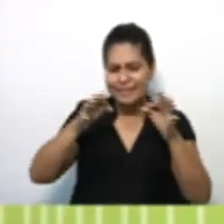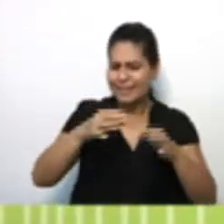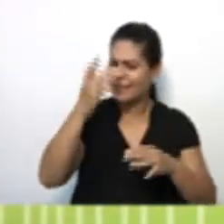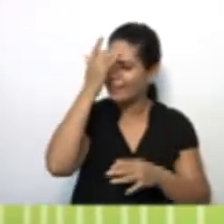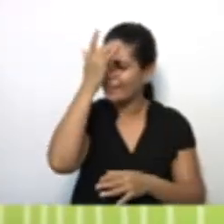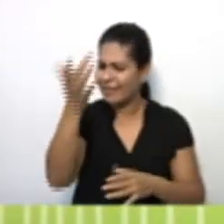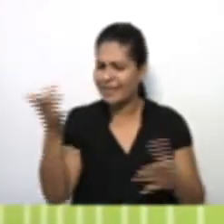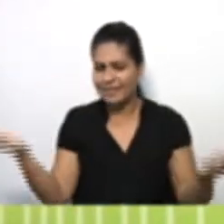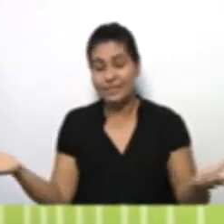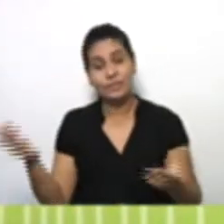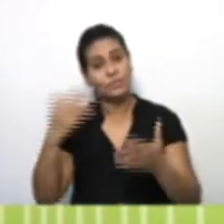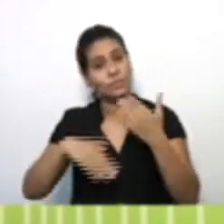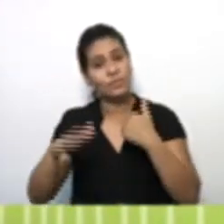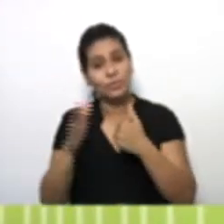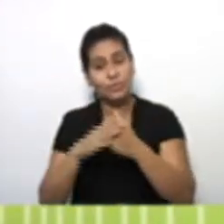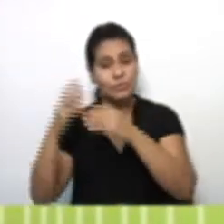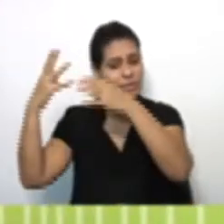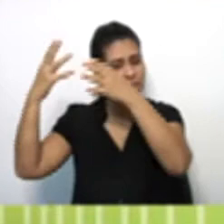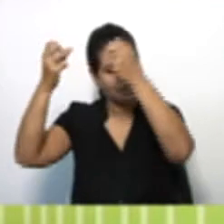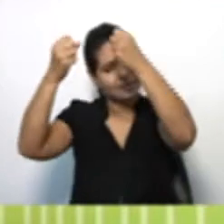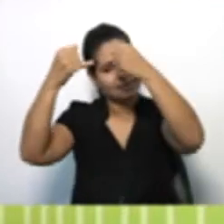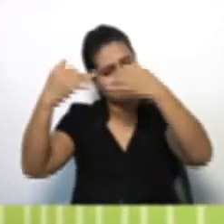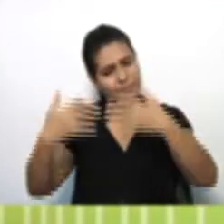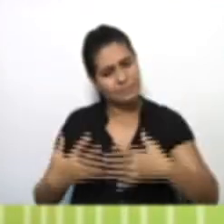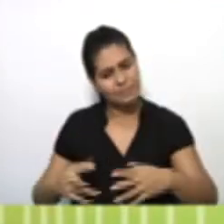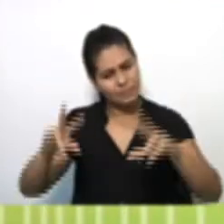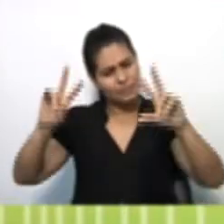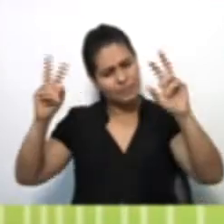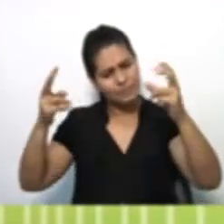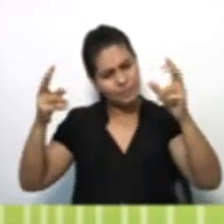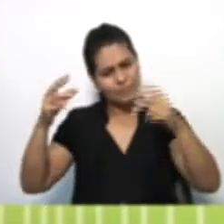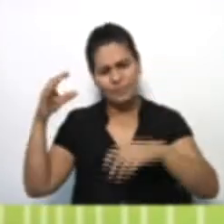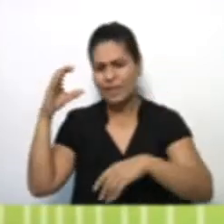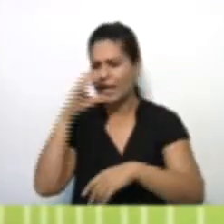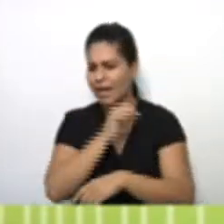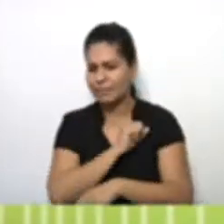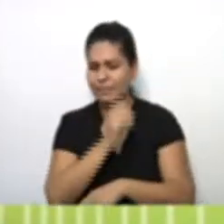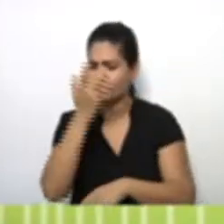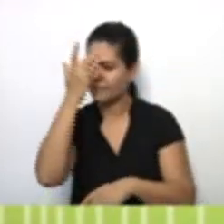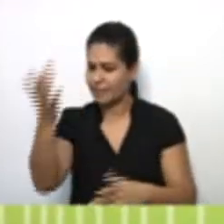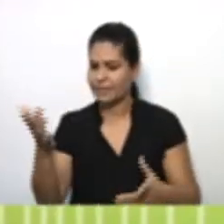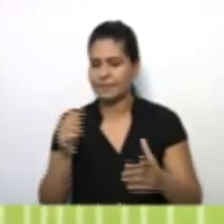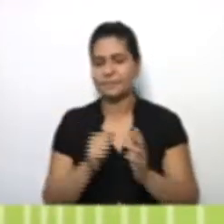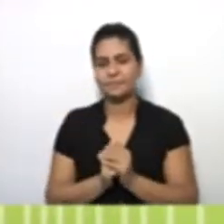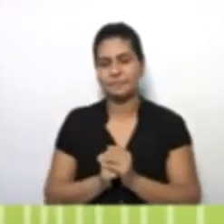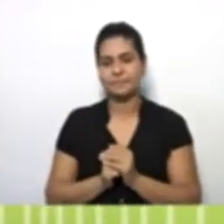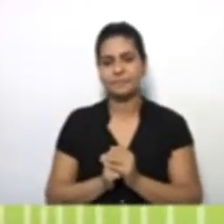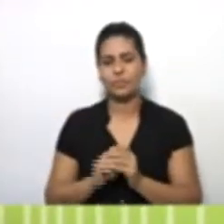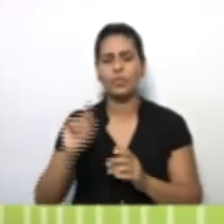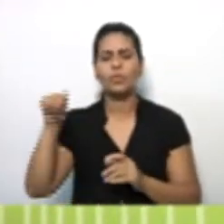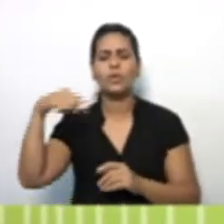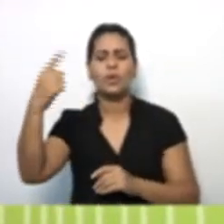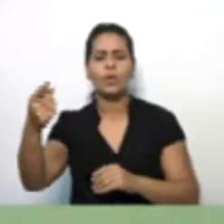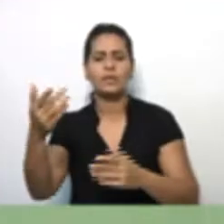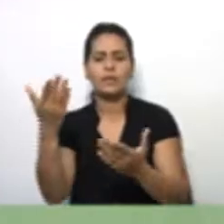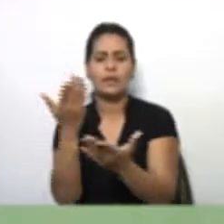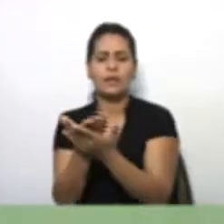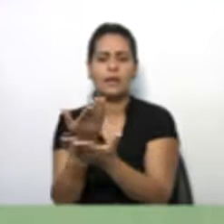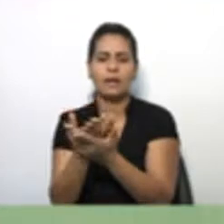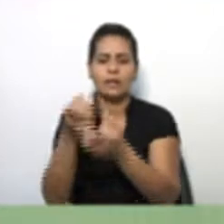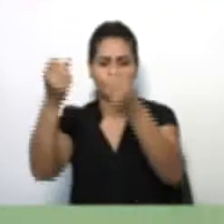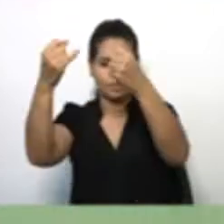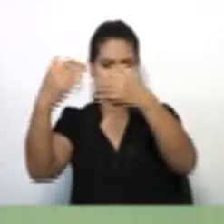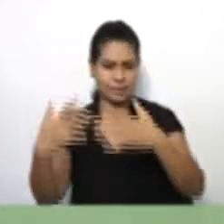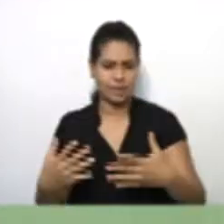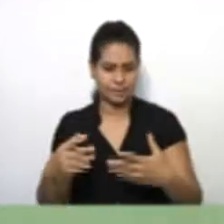questões totalmente voltadas aqui para esse conteúdo que nós passamos. Está muito básico, está muito prático. Tá? Vamos ver o que nós vamos trabalhar na próxima aula? Deixa eu te